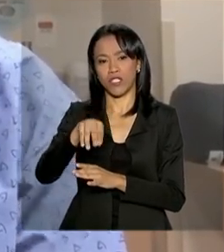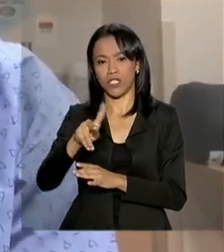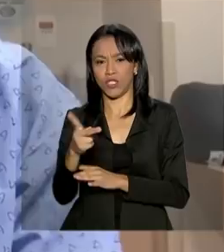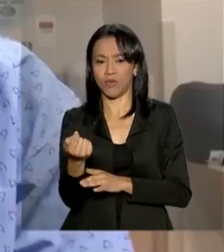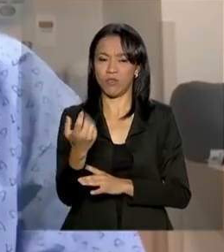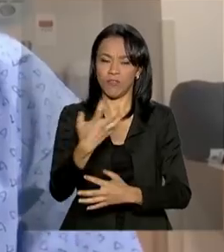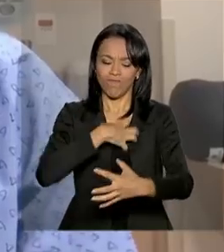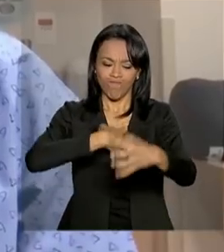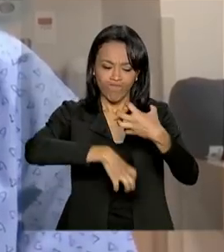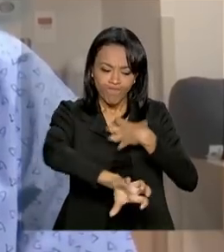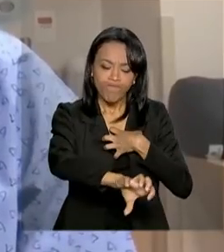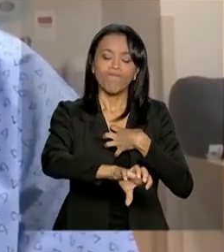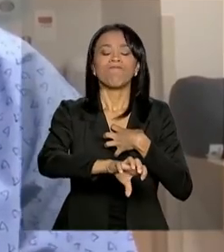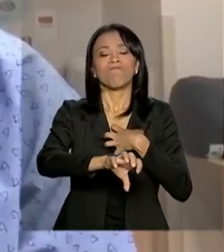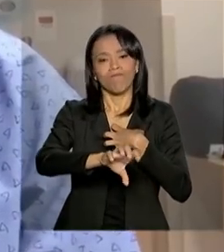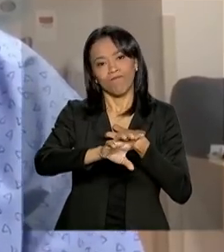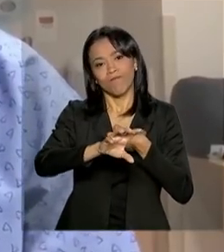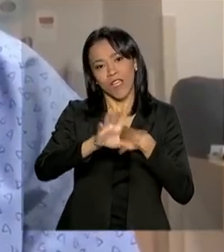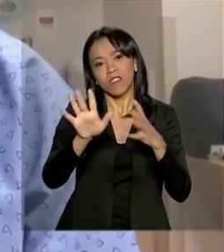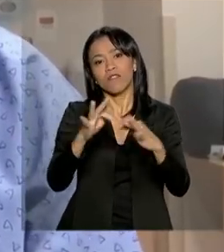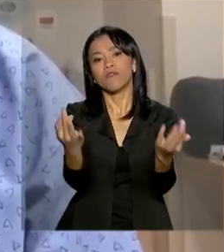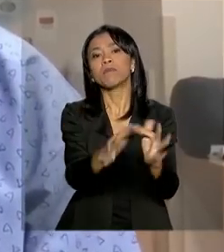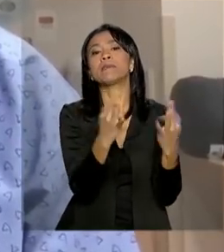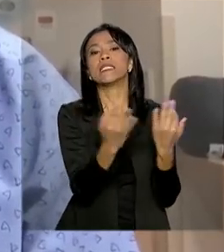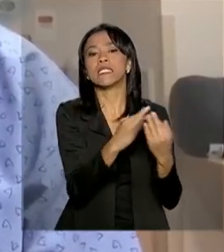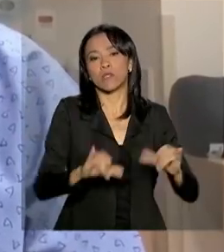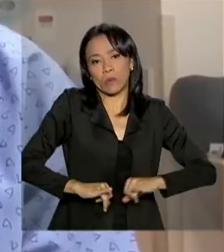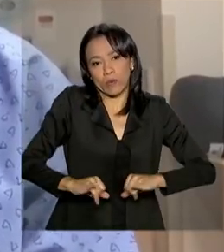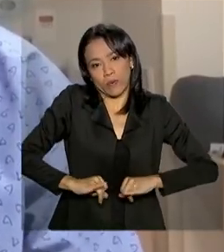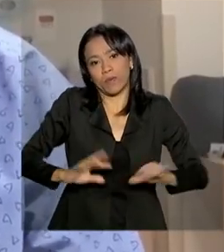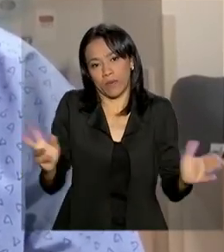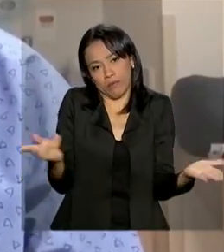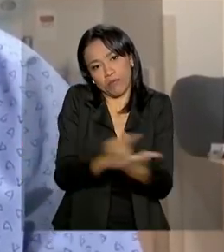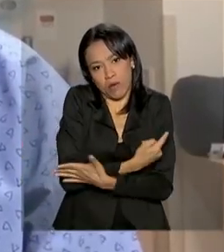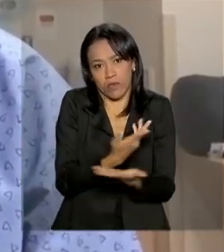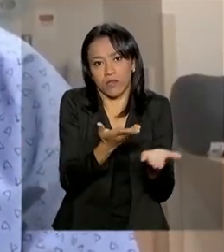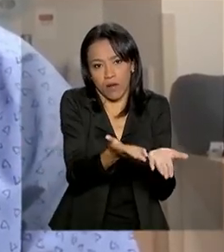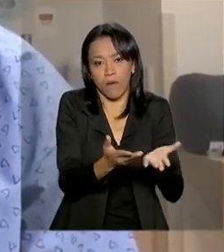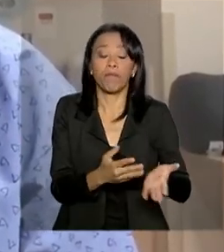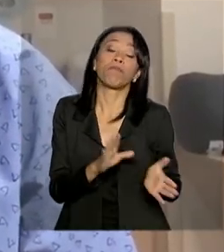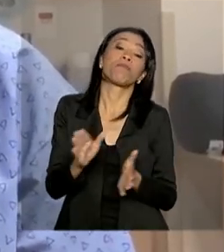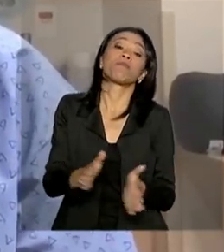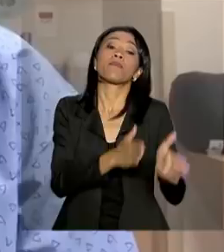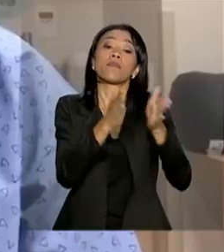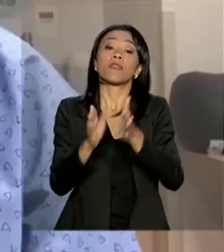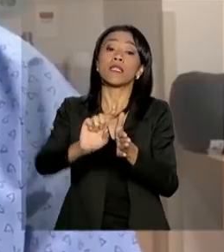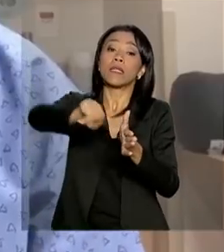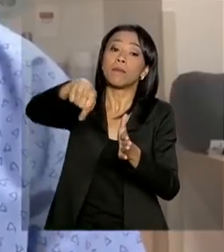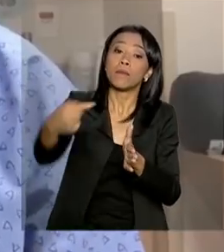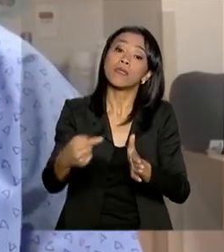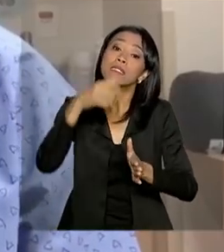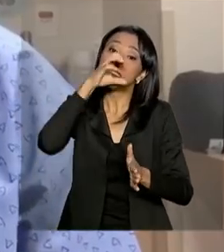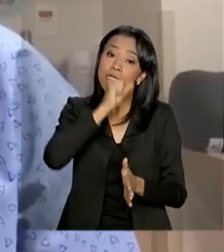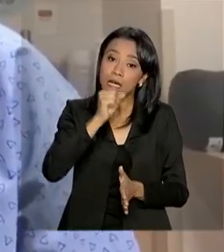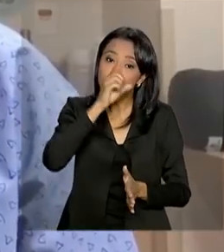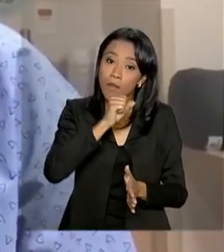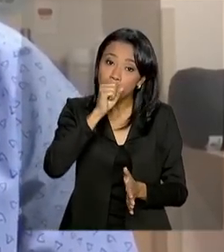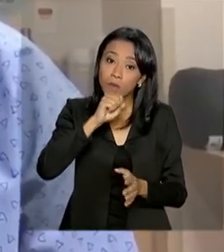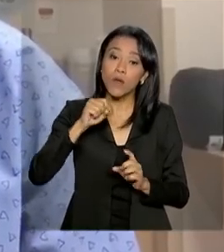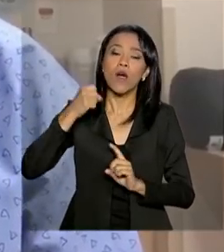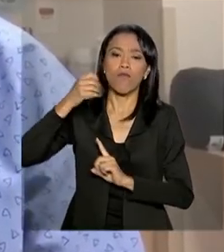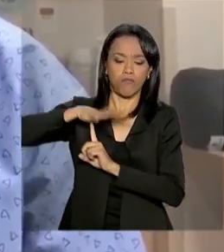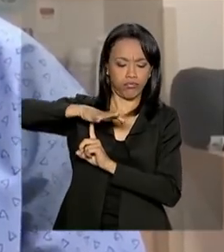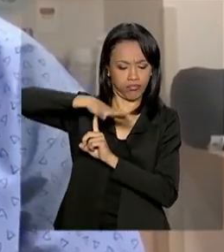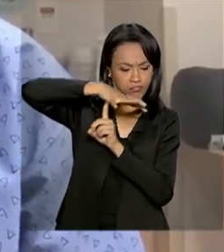solidários aos familiares das vítimas. Bem, no dia seguinte, sábado, sobrevoamos a